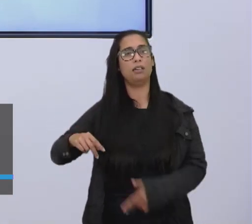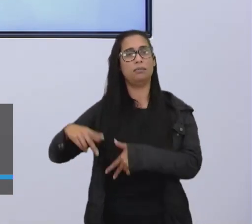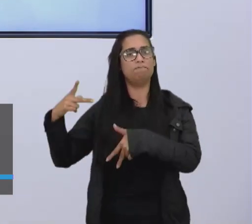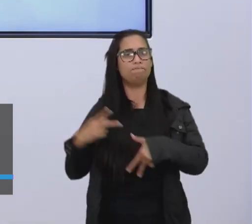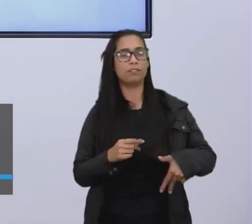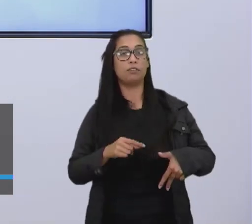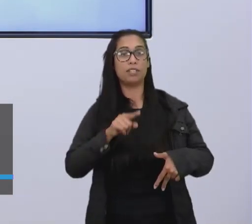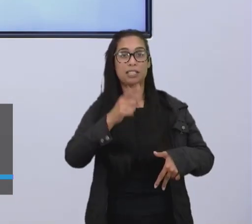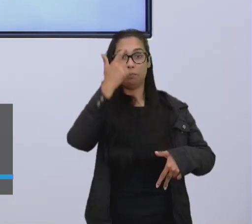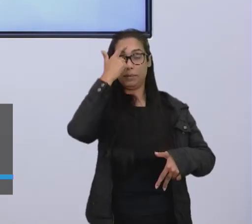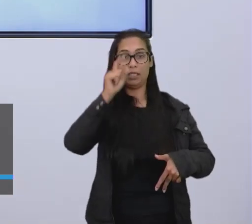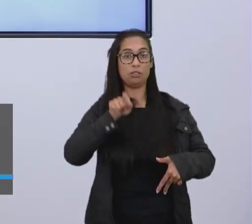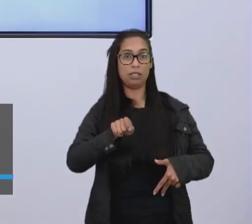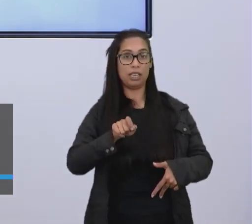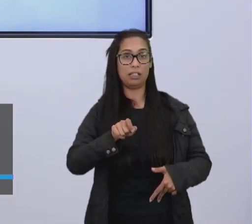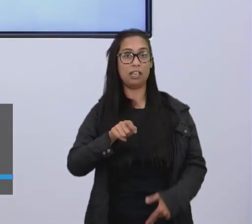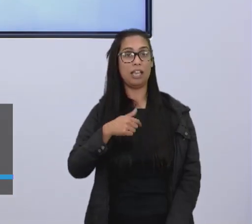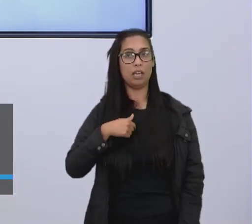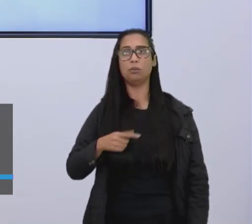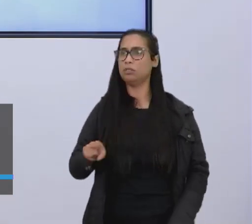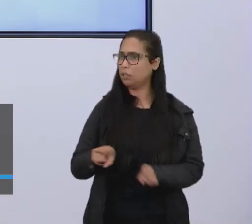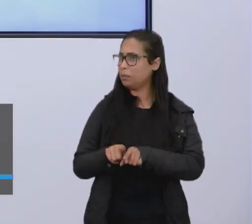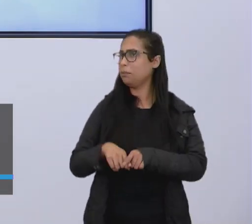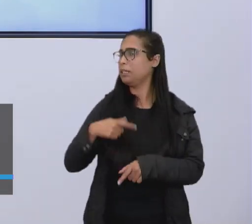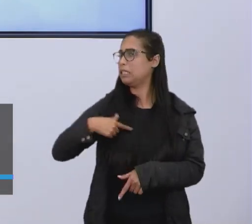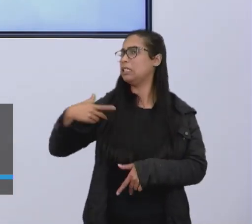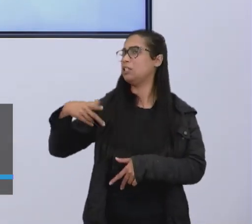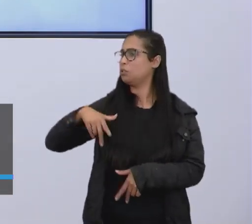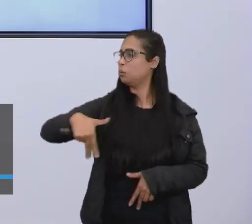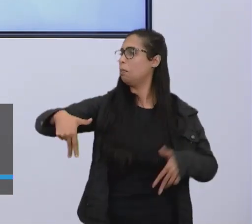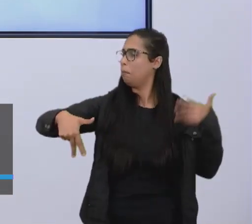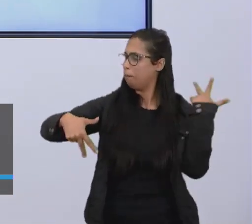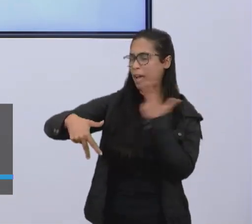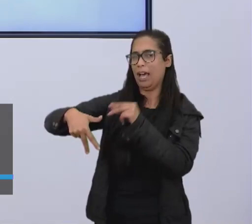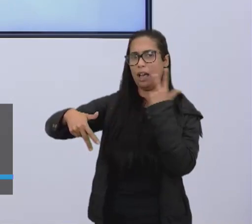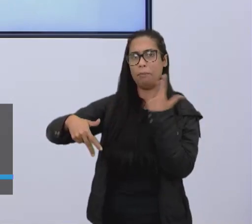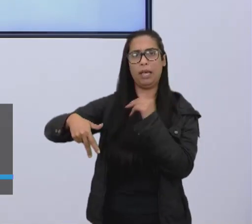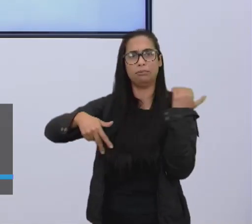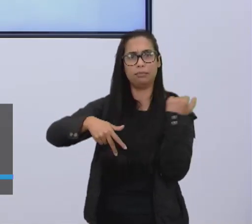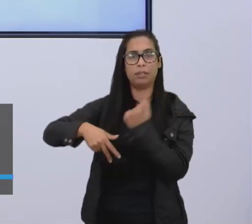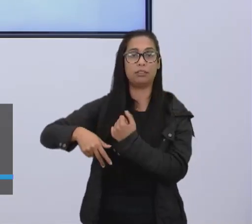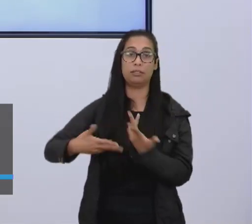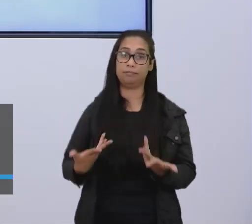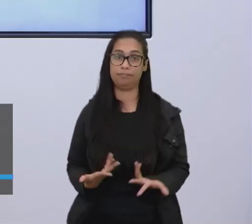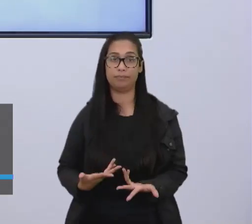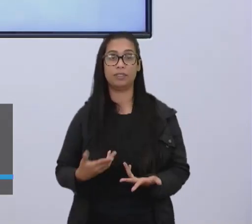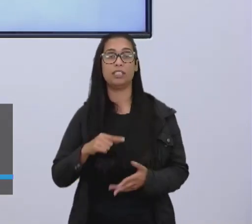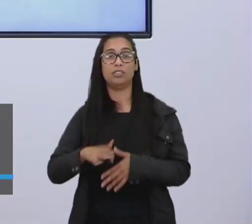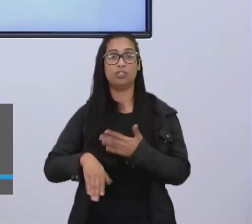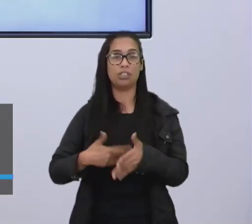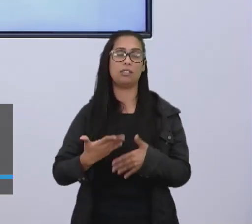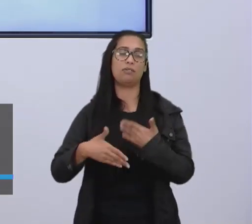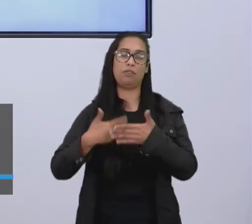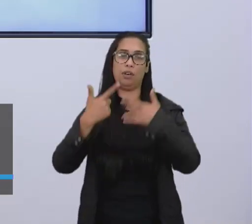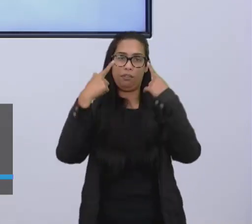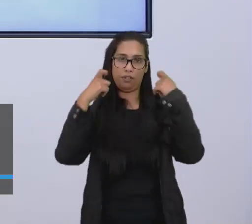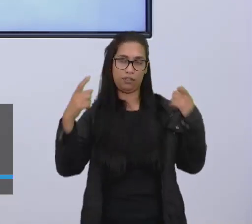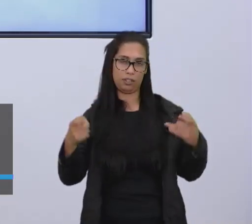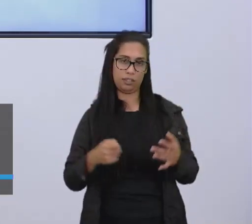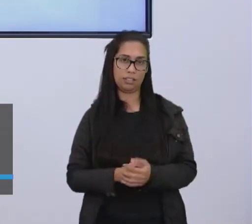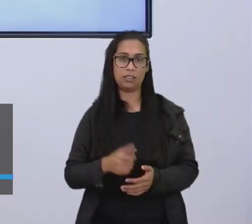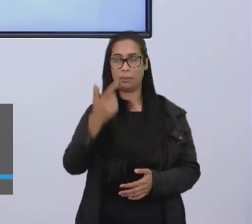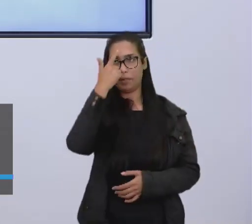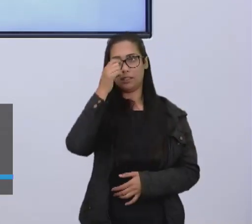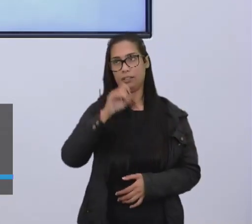primeiro? Talvez eu não apanhe, né? E isso vira um ciclo. Porque não adianta a gente colocar e falar assim, ah,